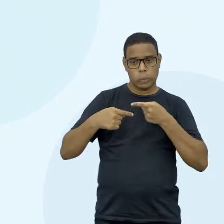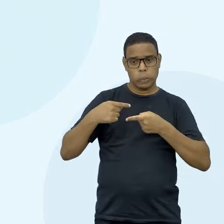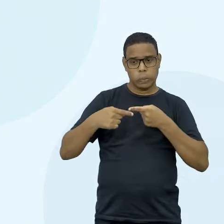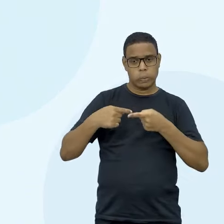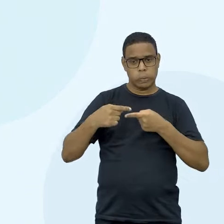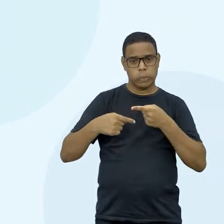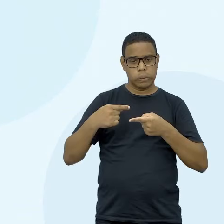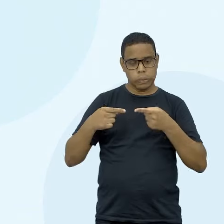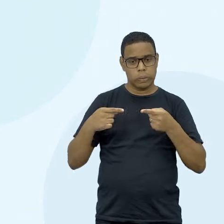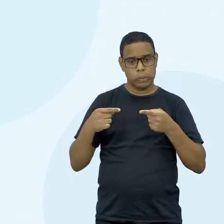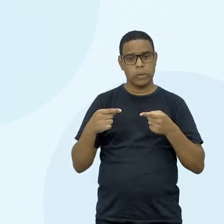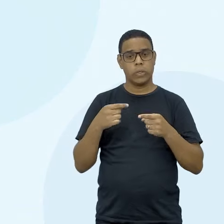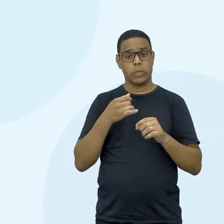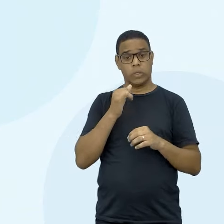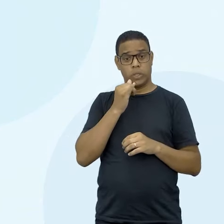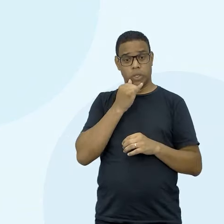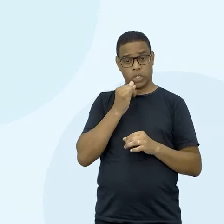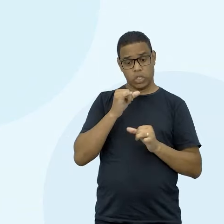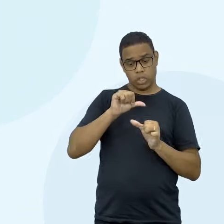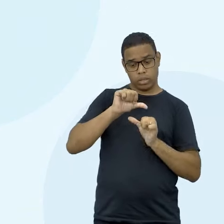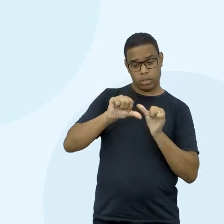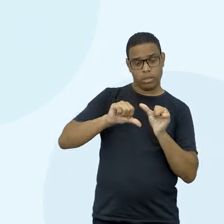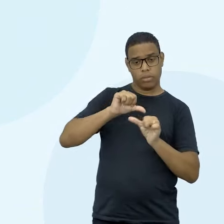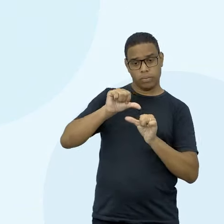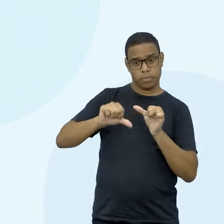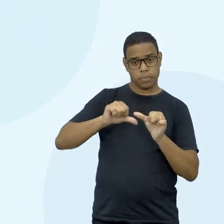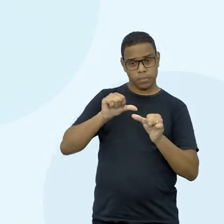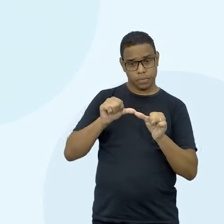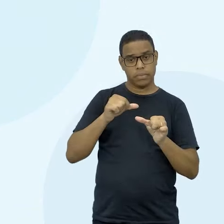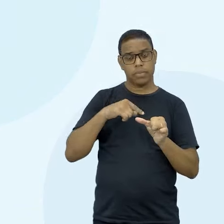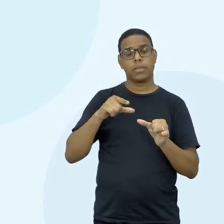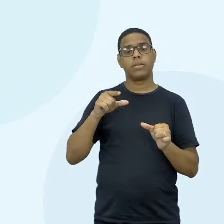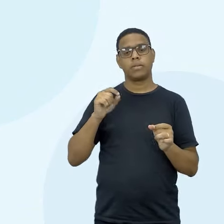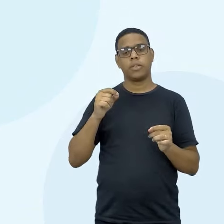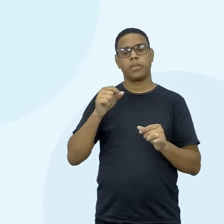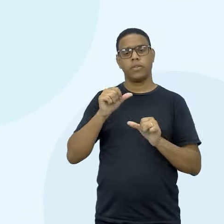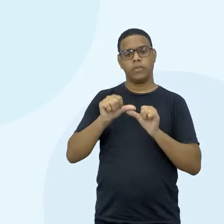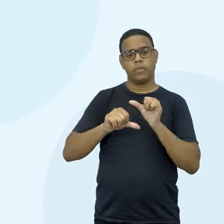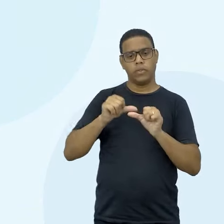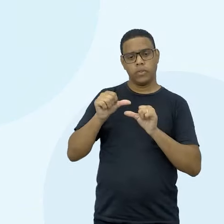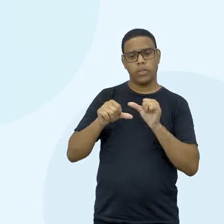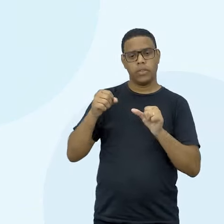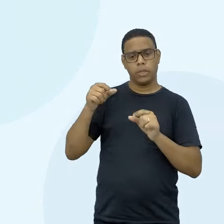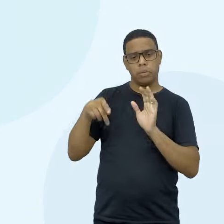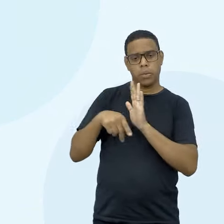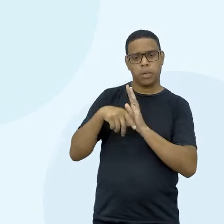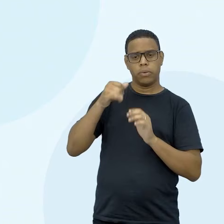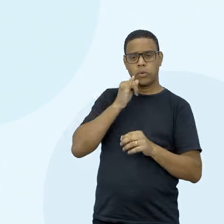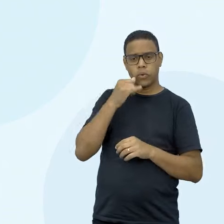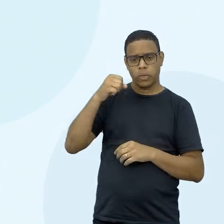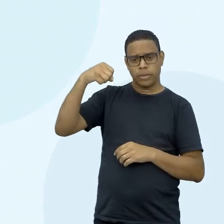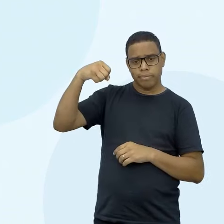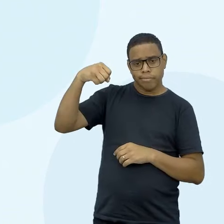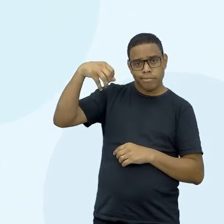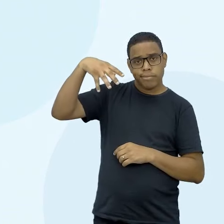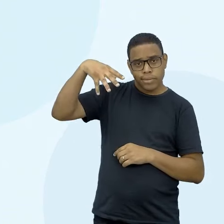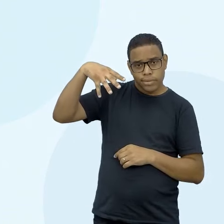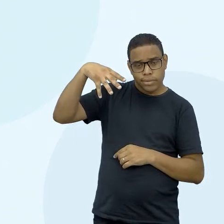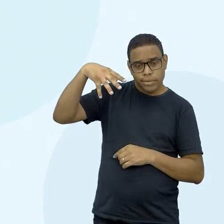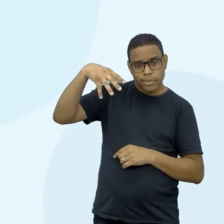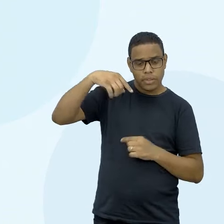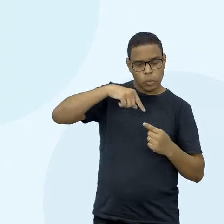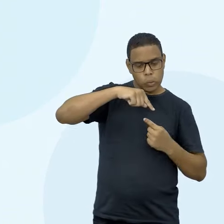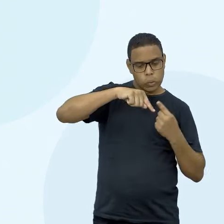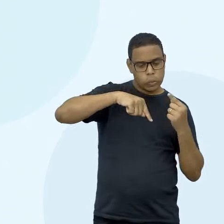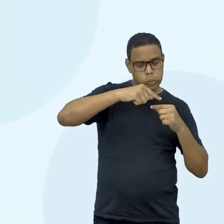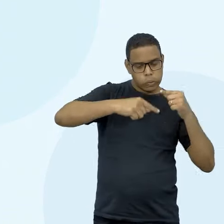converter essa energia aí em energia elétrica. E é essa energia